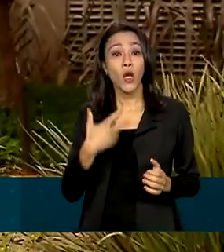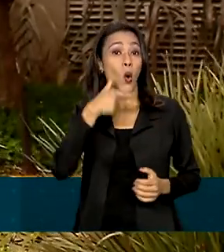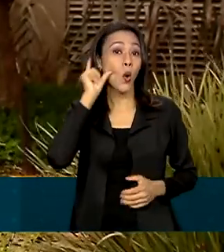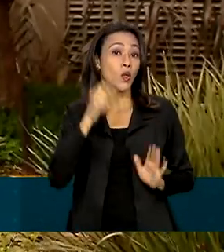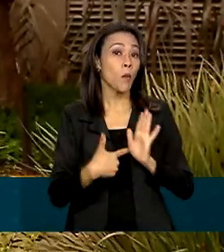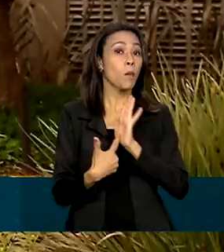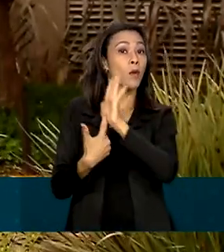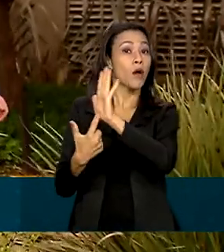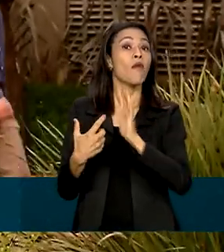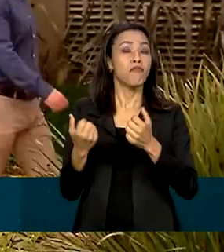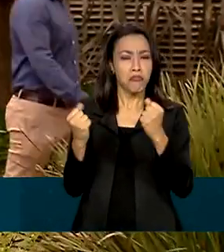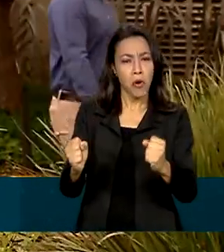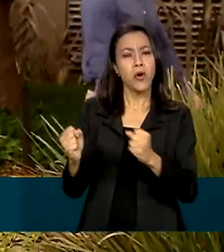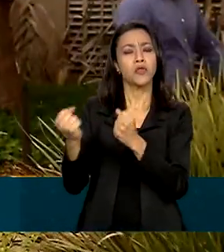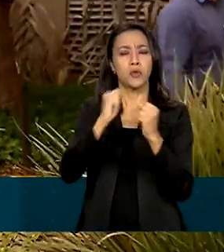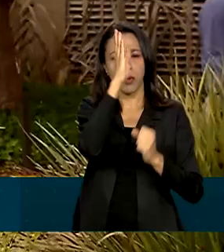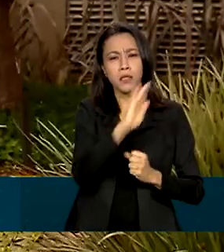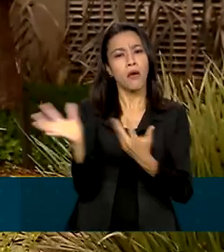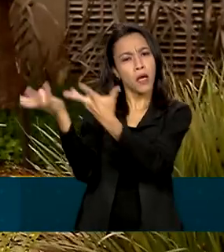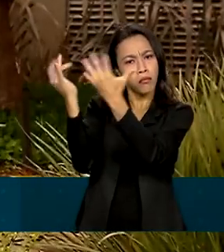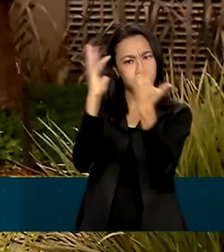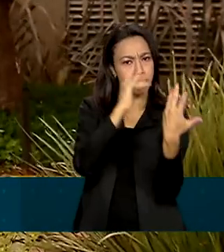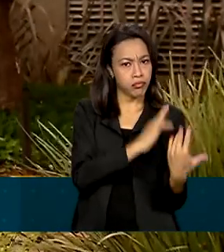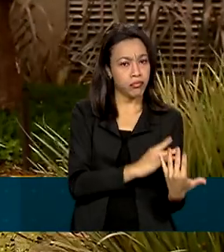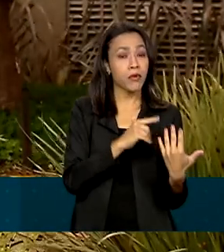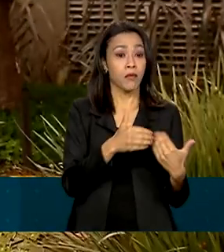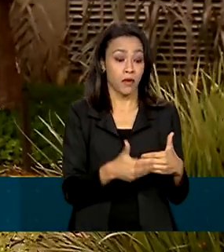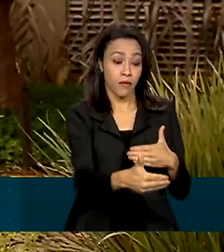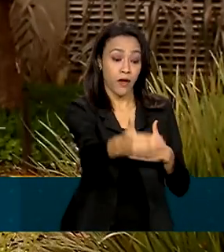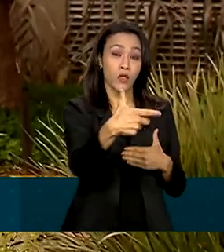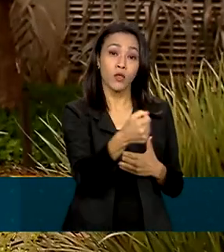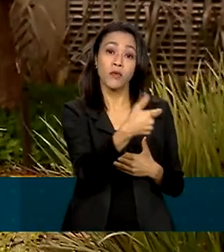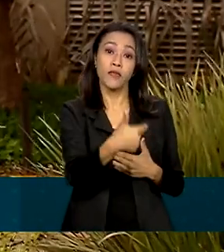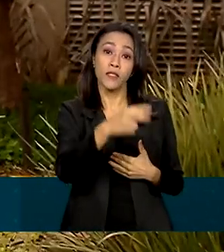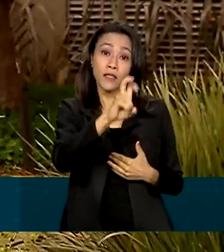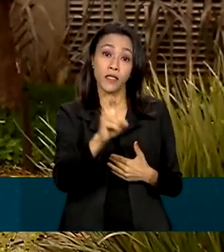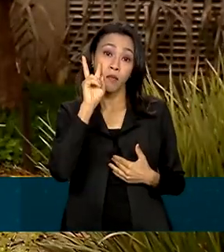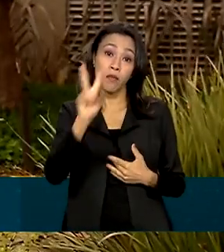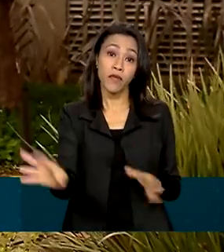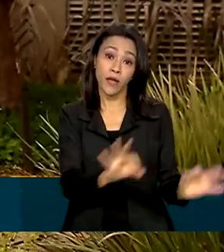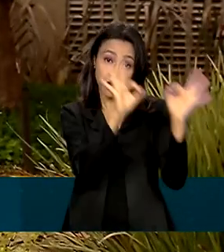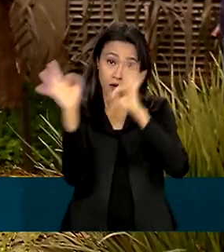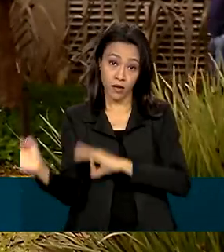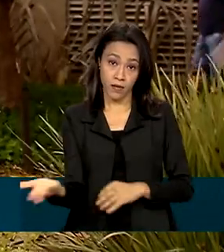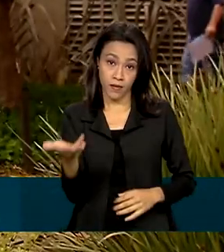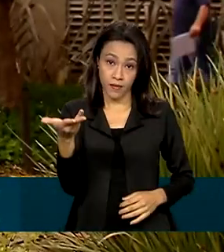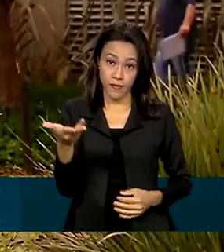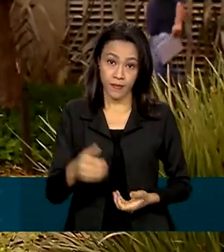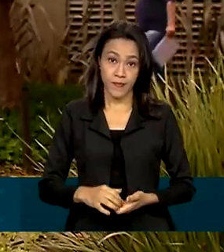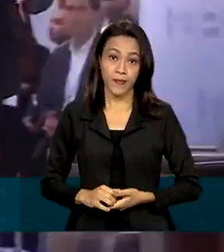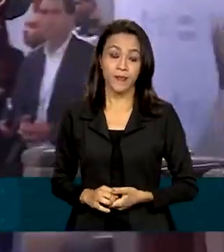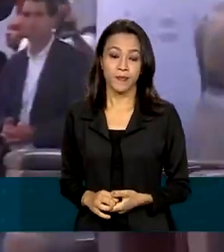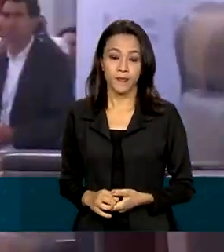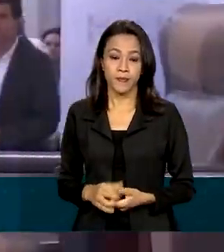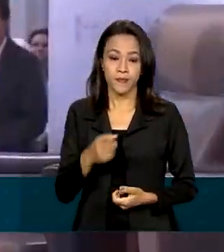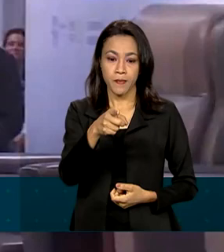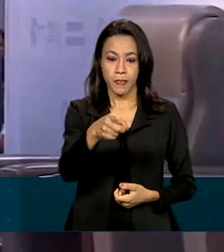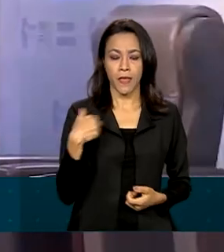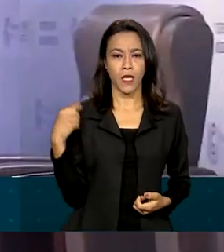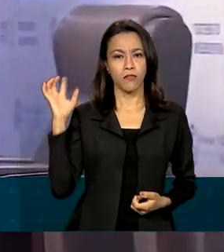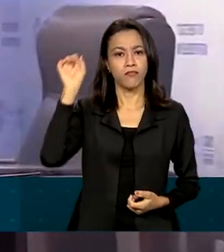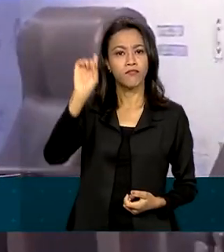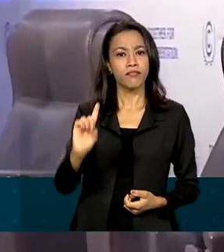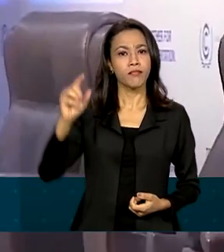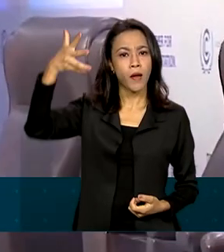para sediar a Conferência do Clima, que vai ocorrer em 2025. Vamos ver a reportagem. Durante pronunciamento